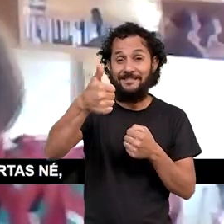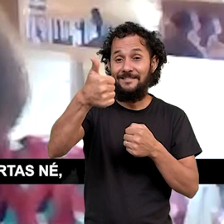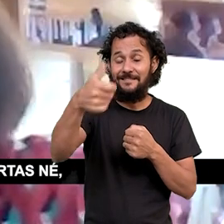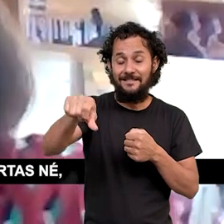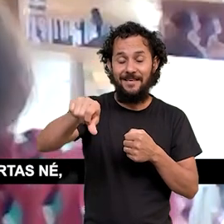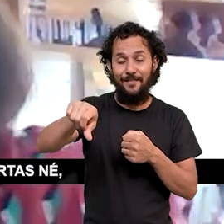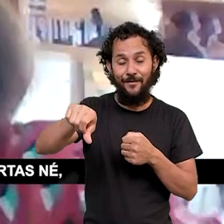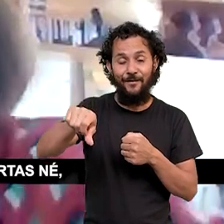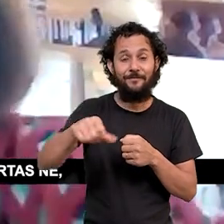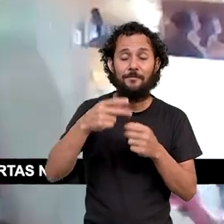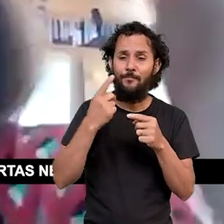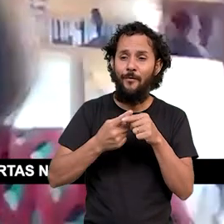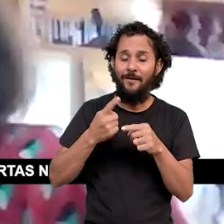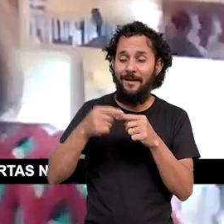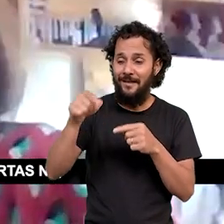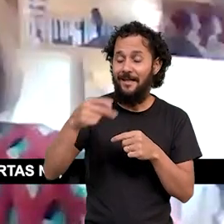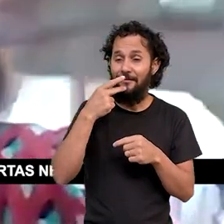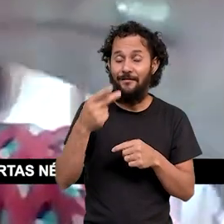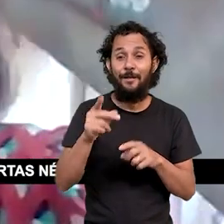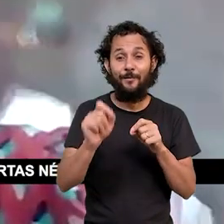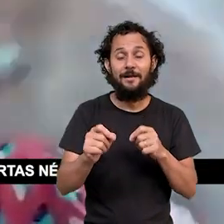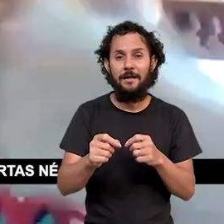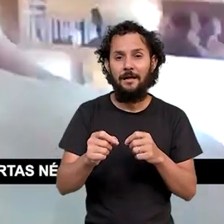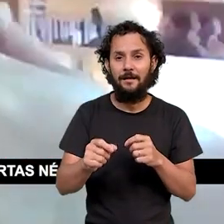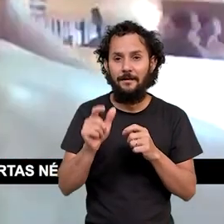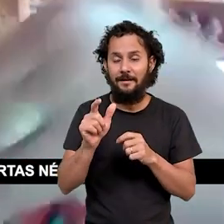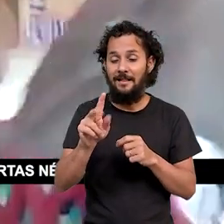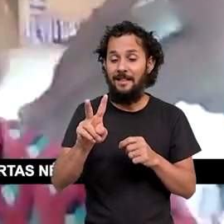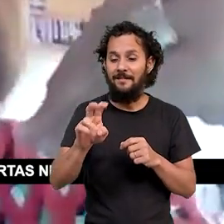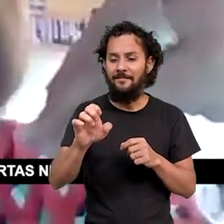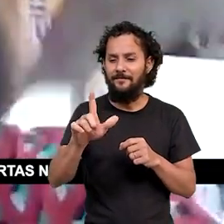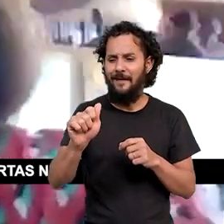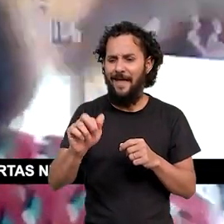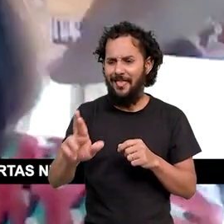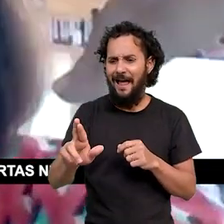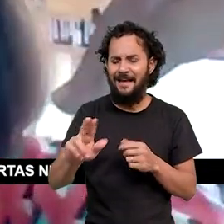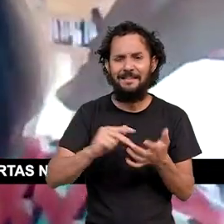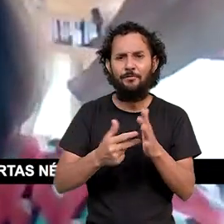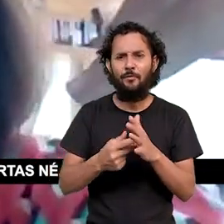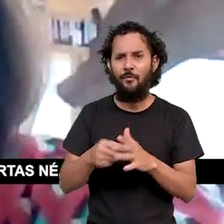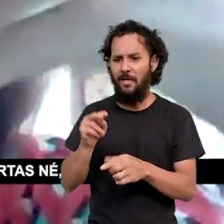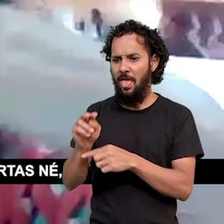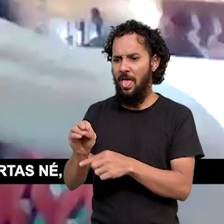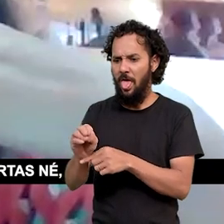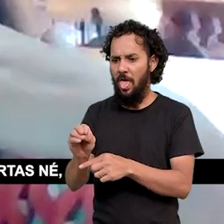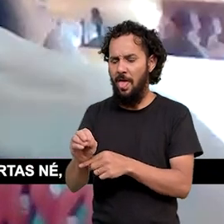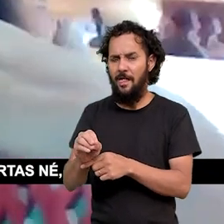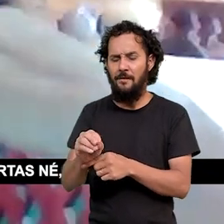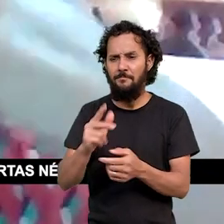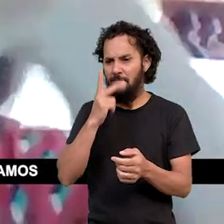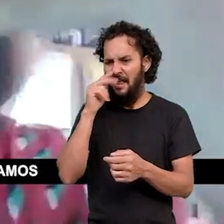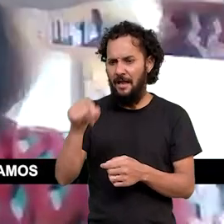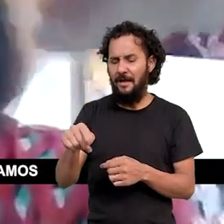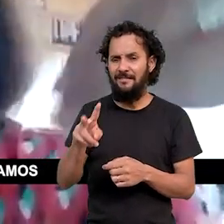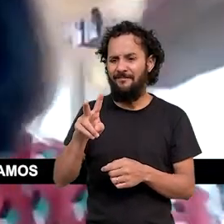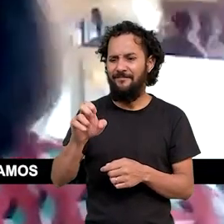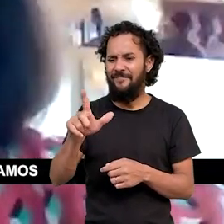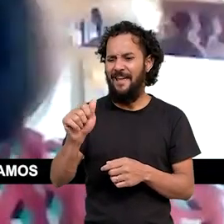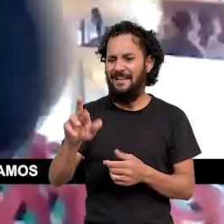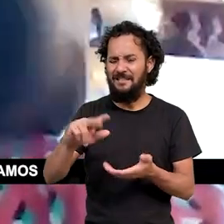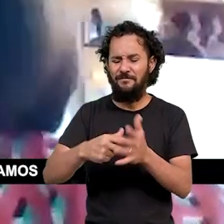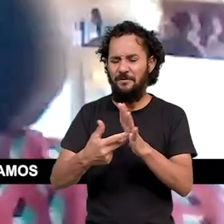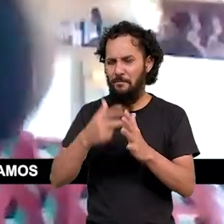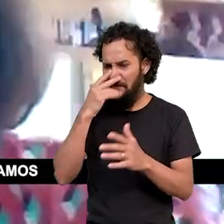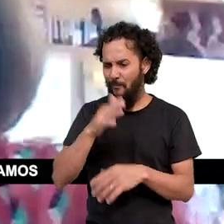da 5692, porque ele fala, a expressão velar é como se as crianças estivessem mortas, né? Então, o velar